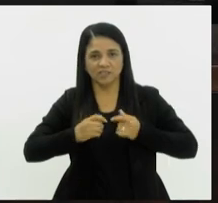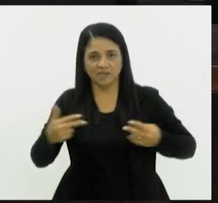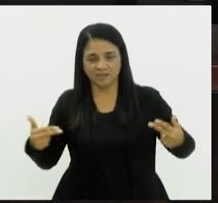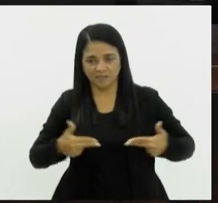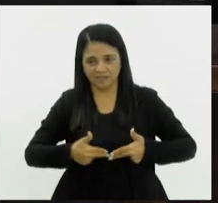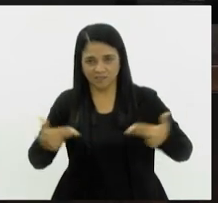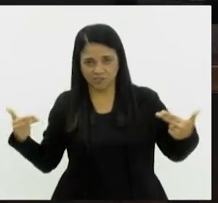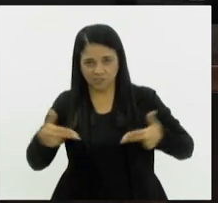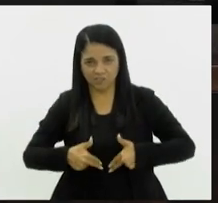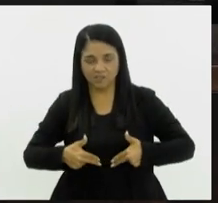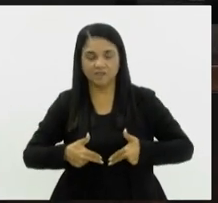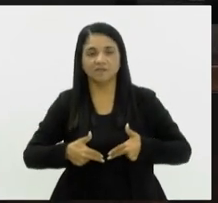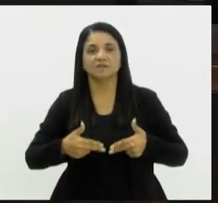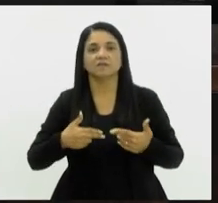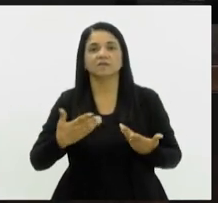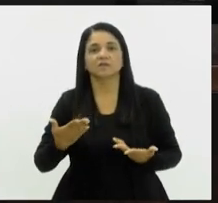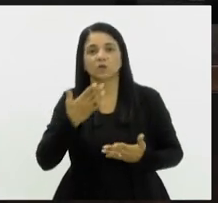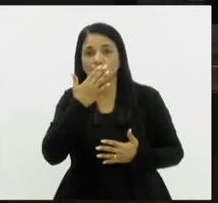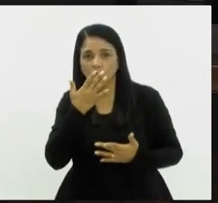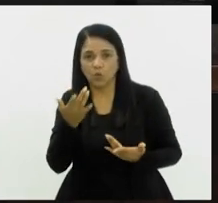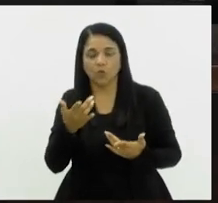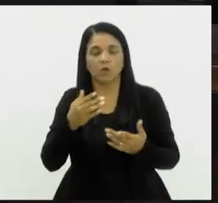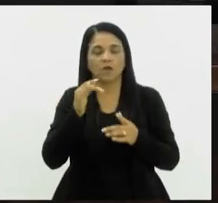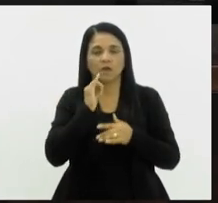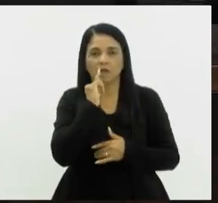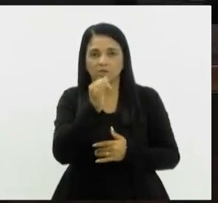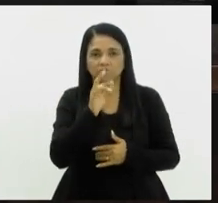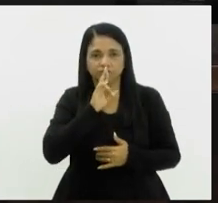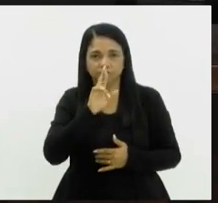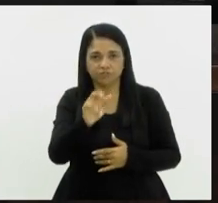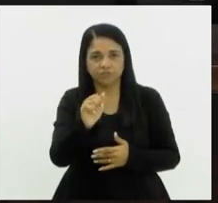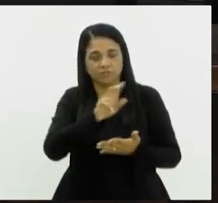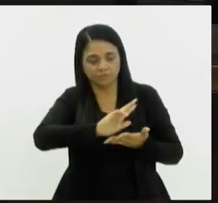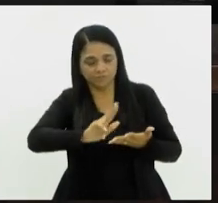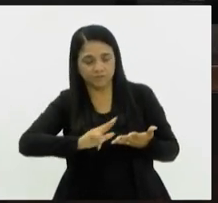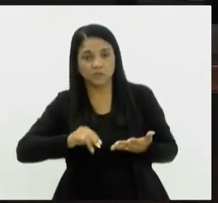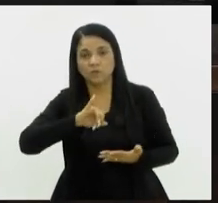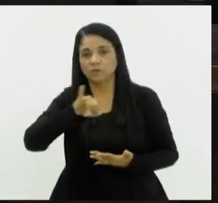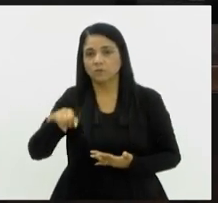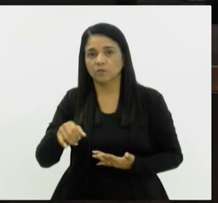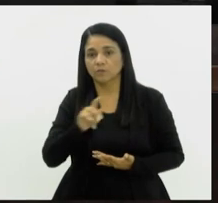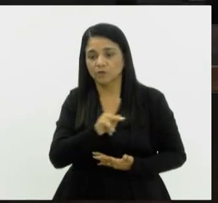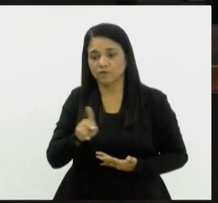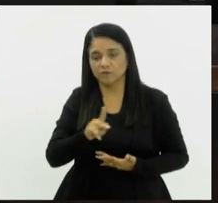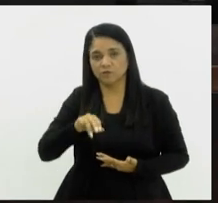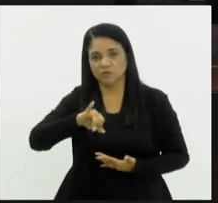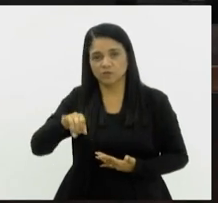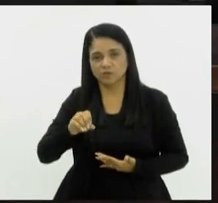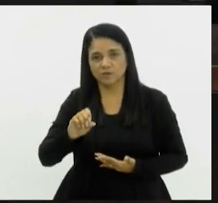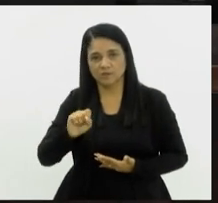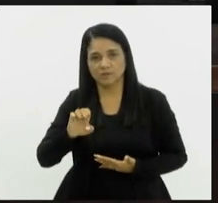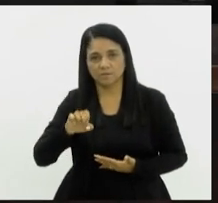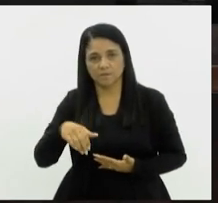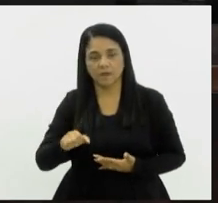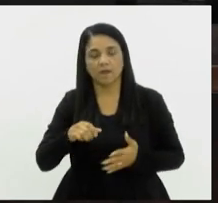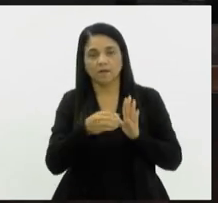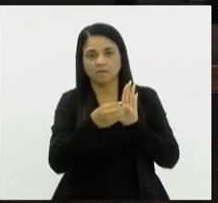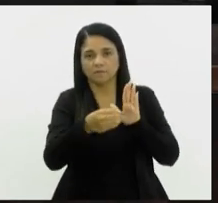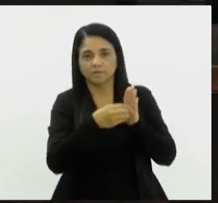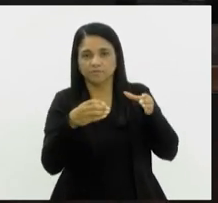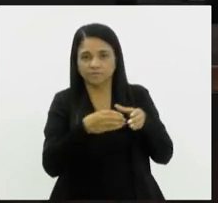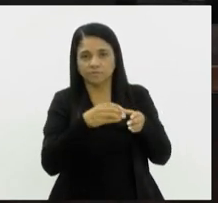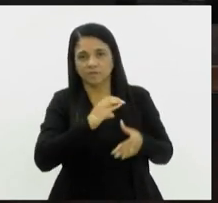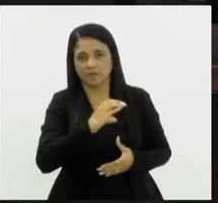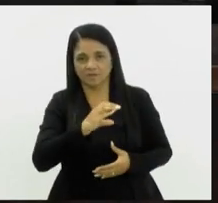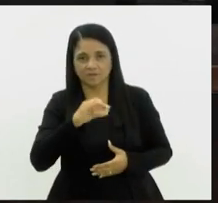nacional favorável. Relator e deputado Rodrigo Amorim, Renata Souza e professor Josemar. Pendente de pareceres das comissões de Constituição e